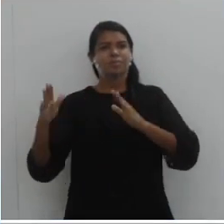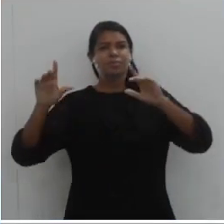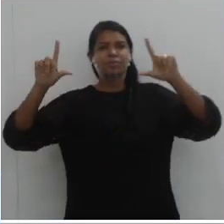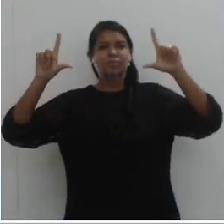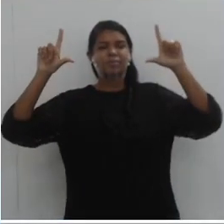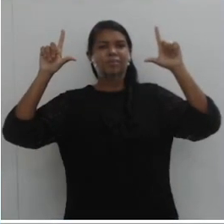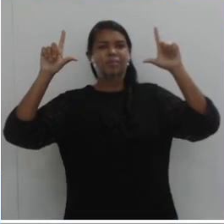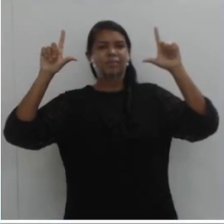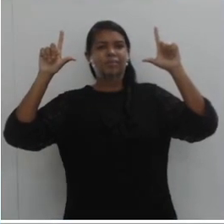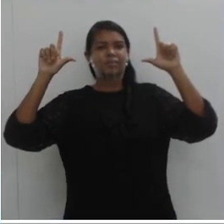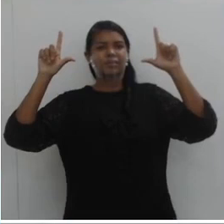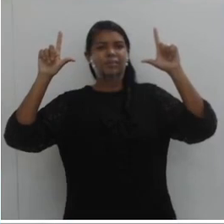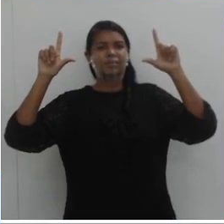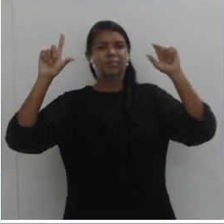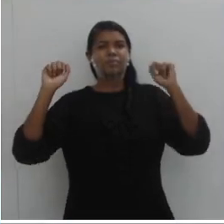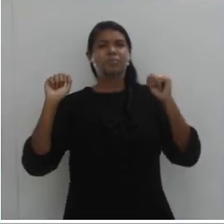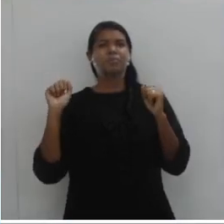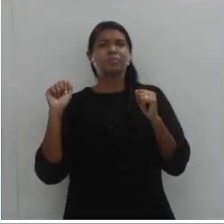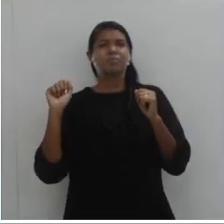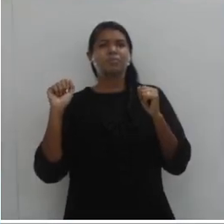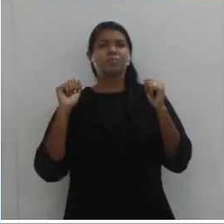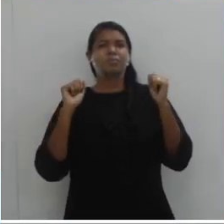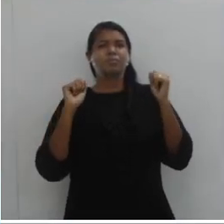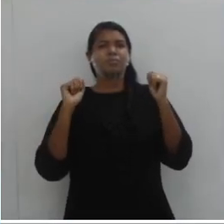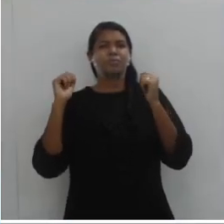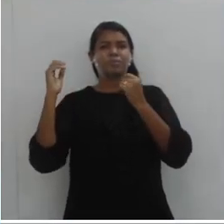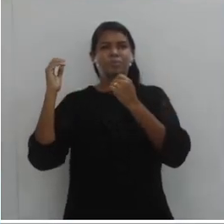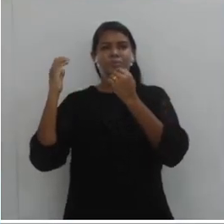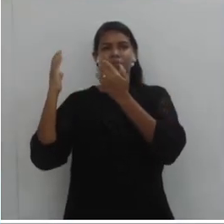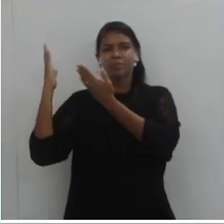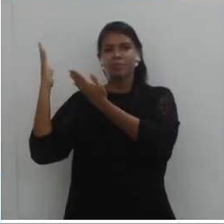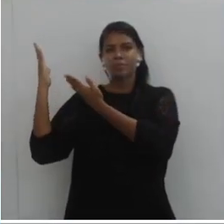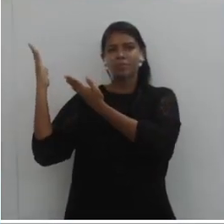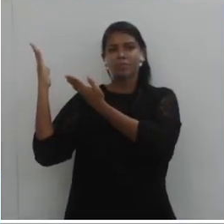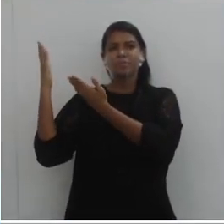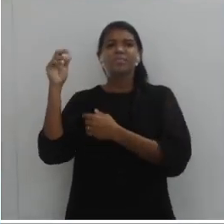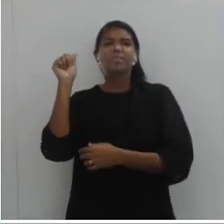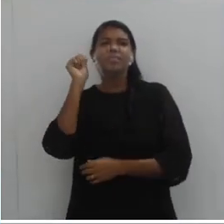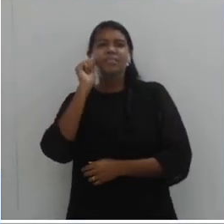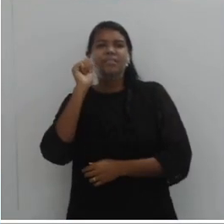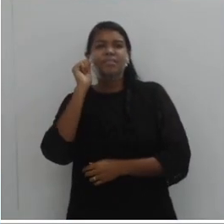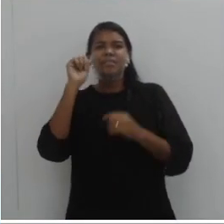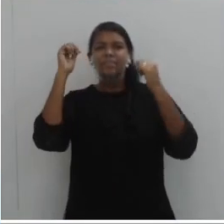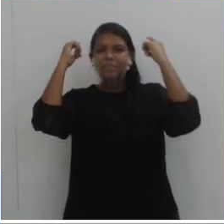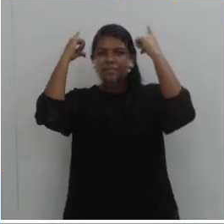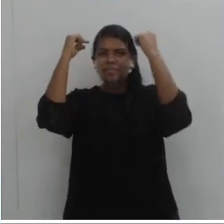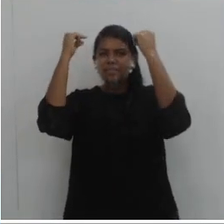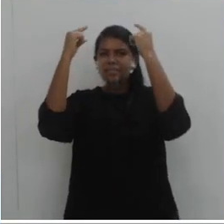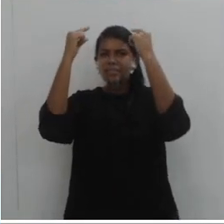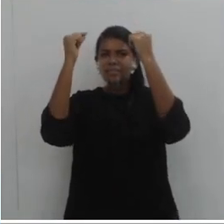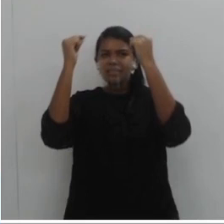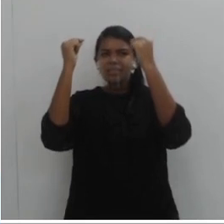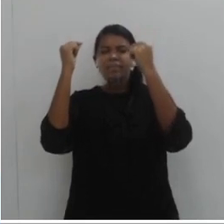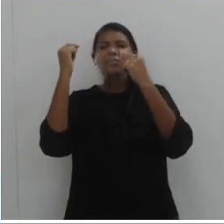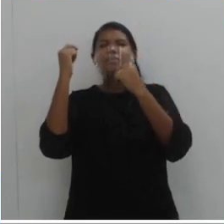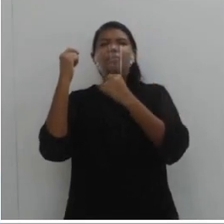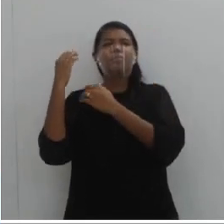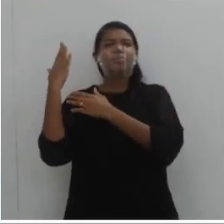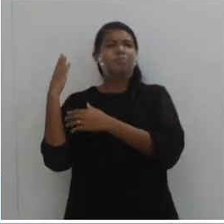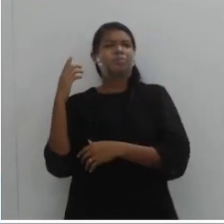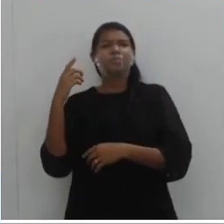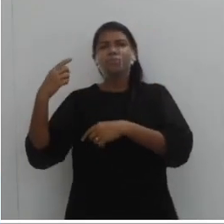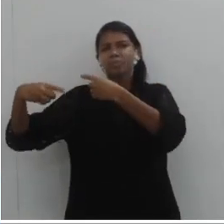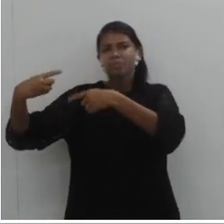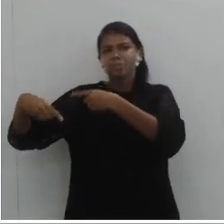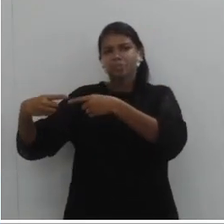tá certo? As mulheres na Grécia Antiga não podiam participar de debates públicos